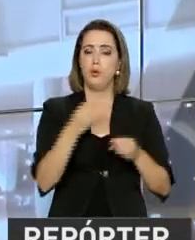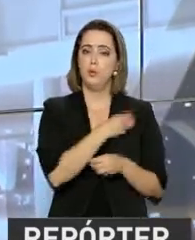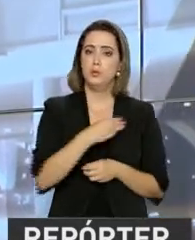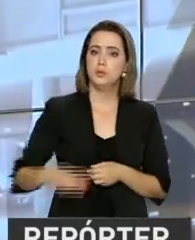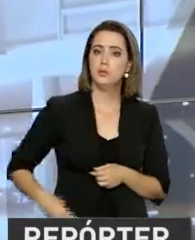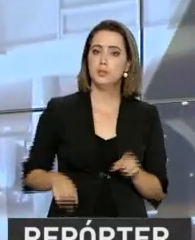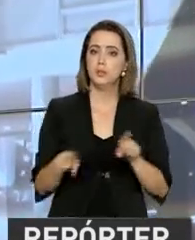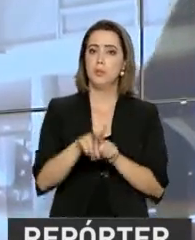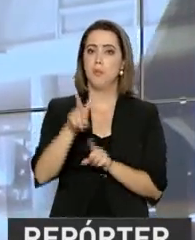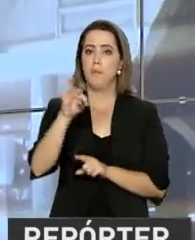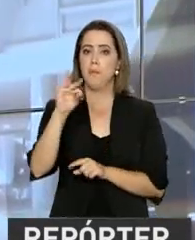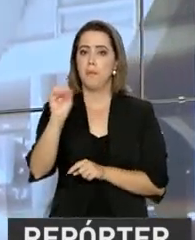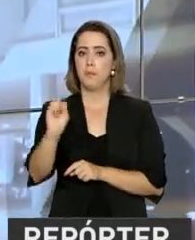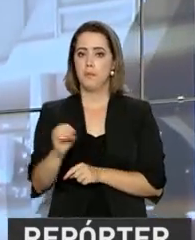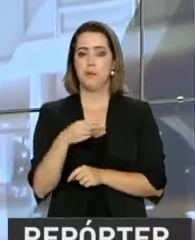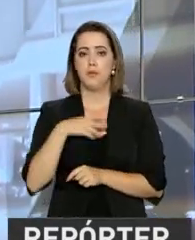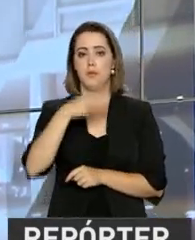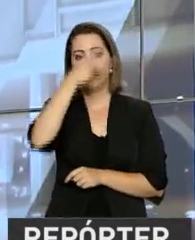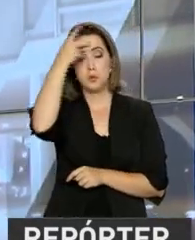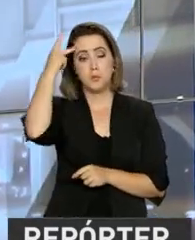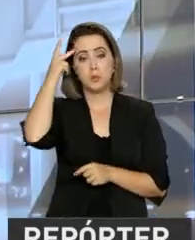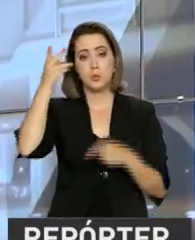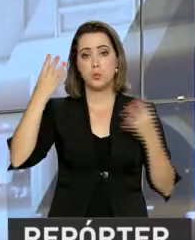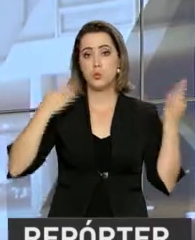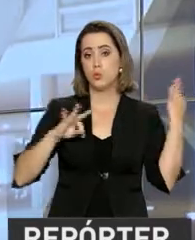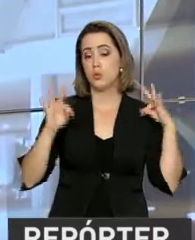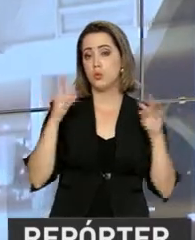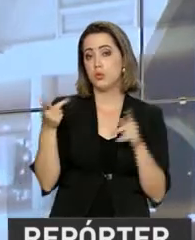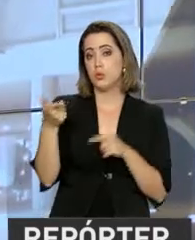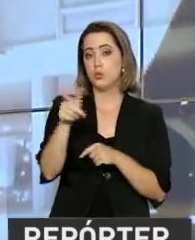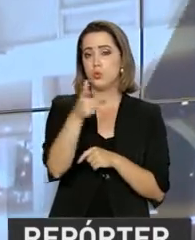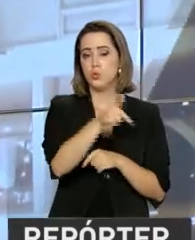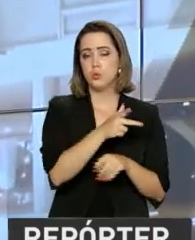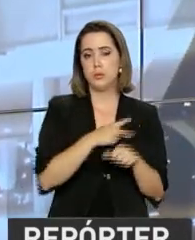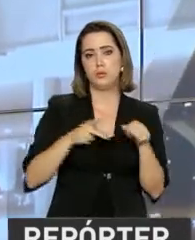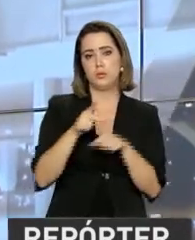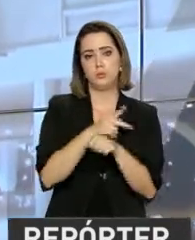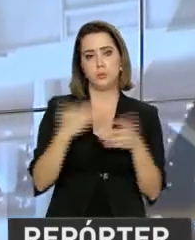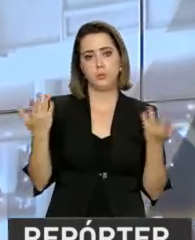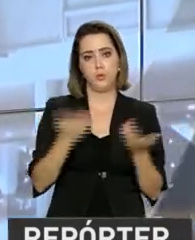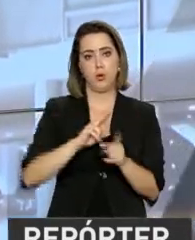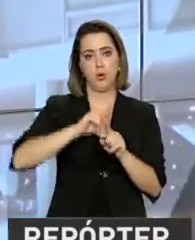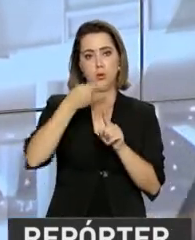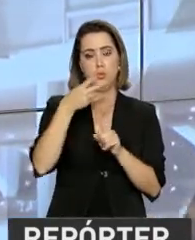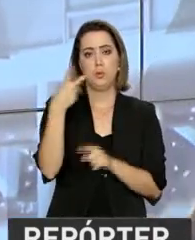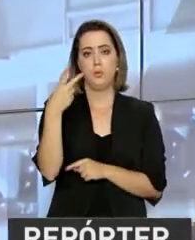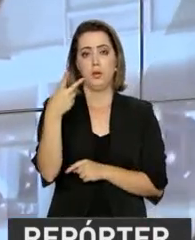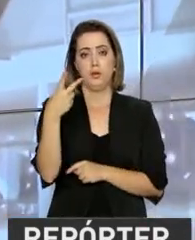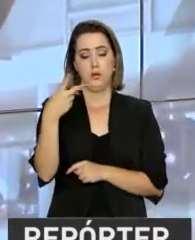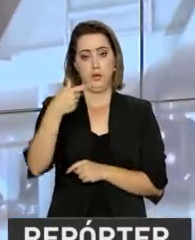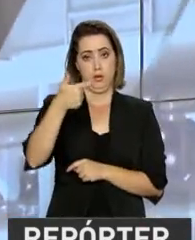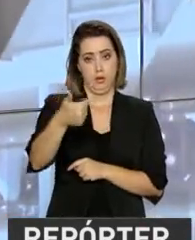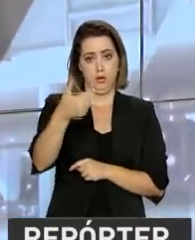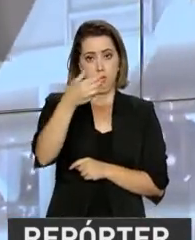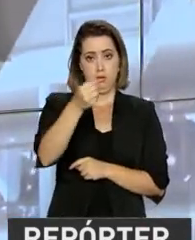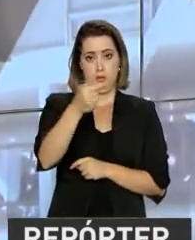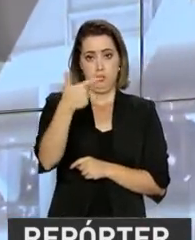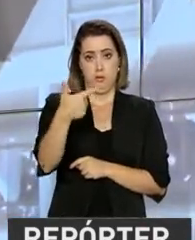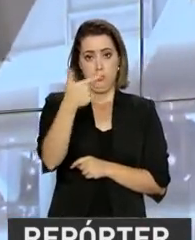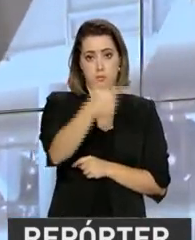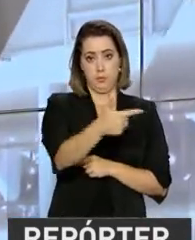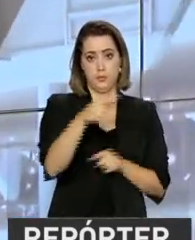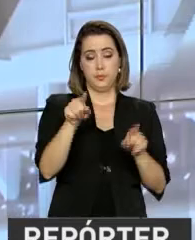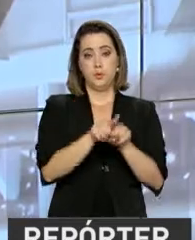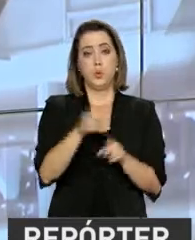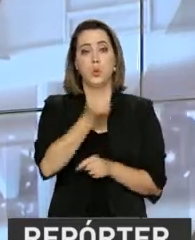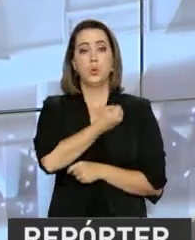vistos eletrônicos para turistas de alguns países. A meta é dobrar, até 2022, o número de estrangeiros que visitam